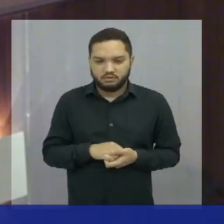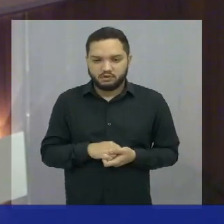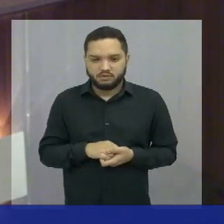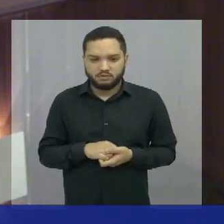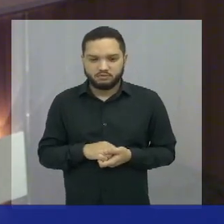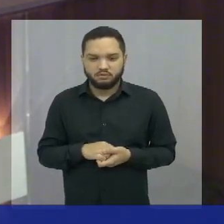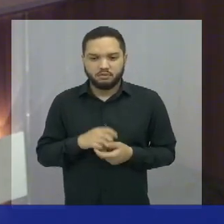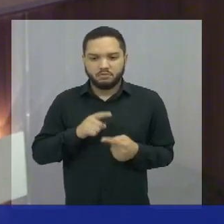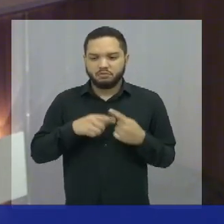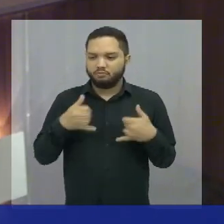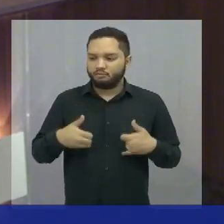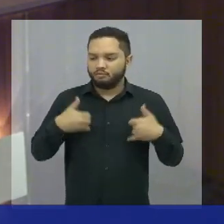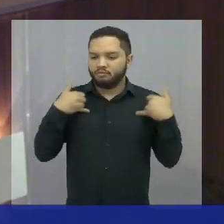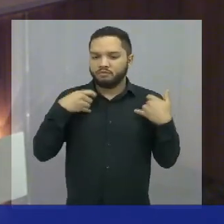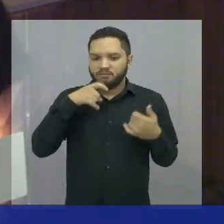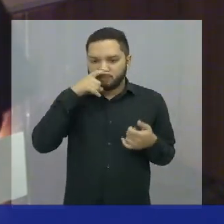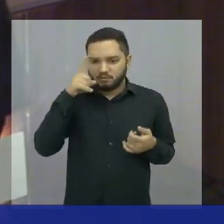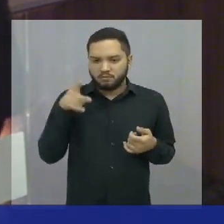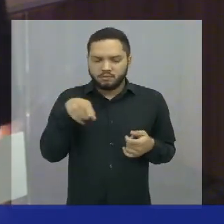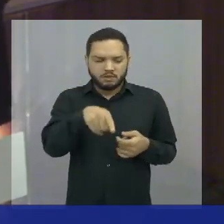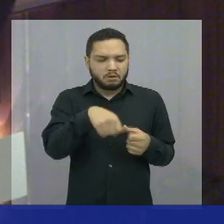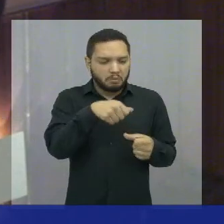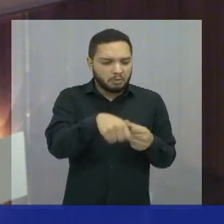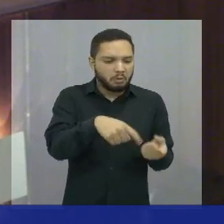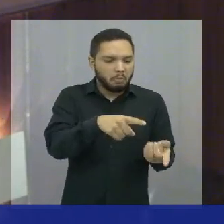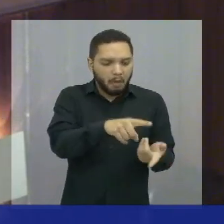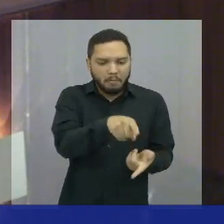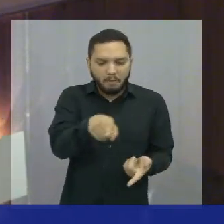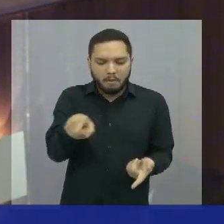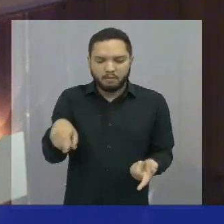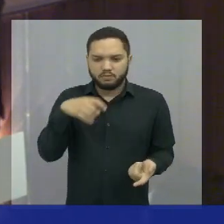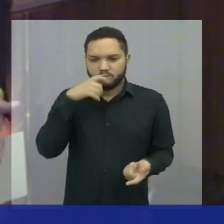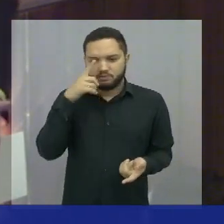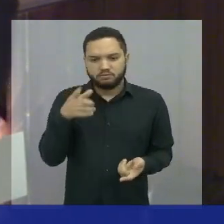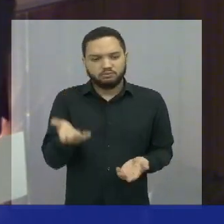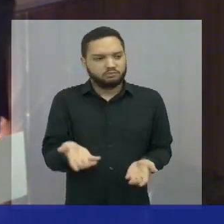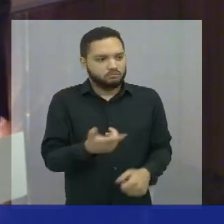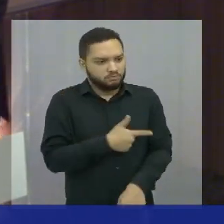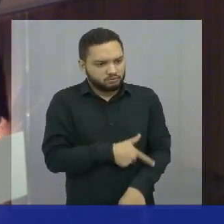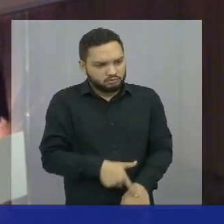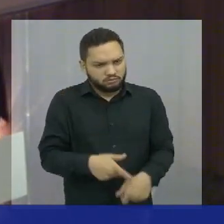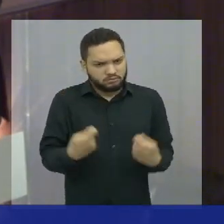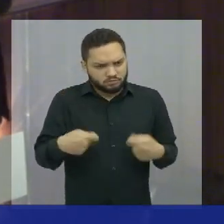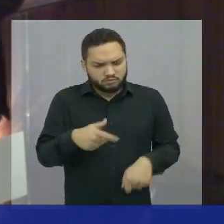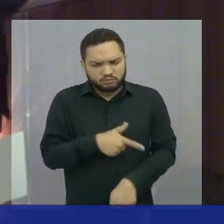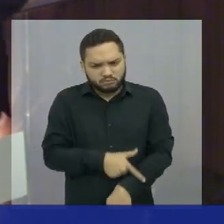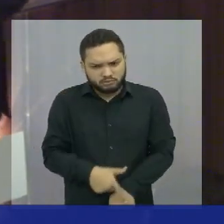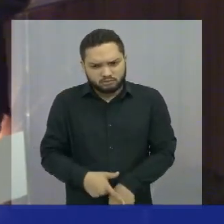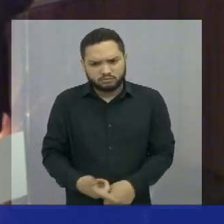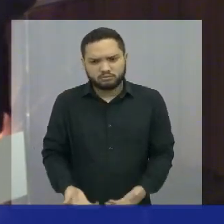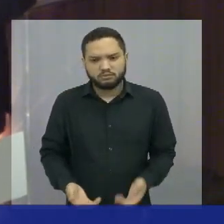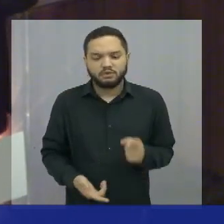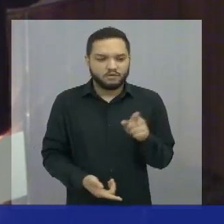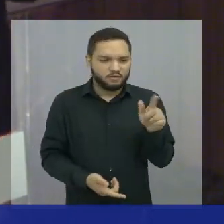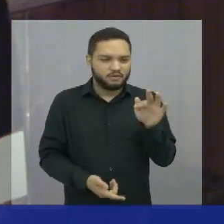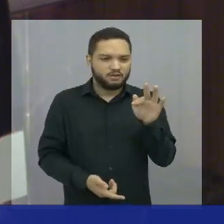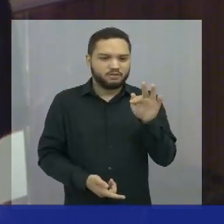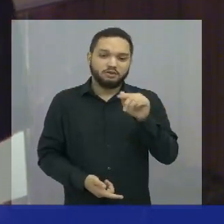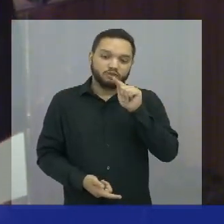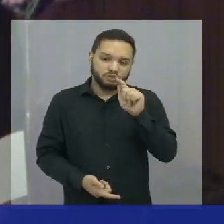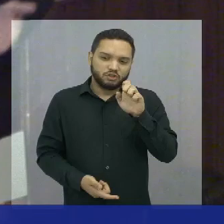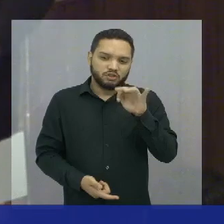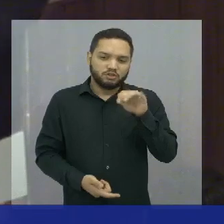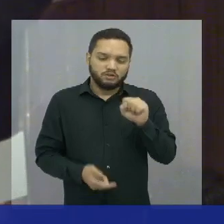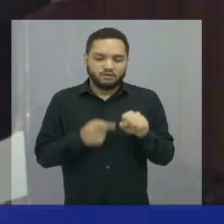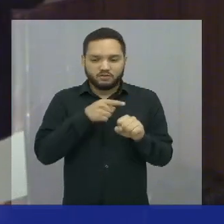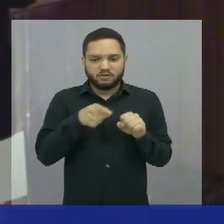com arrogância, mude aqui, mude acolá, tal. Calma, calma. Então, meu amigo da GFIS, vocês